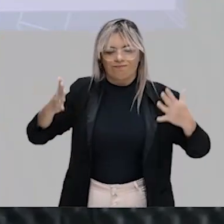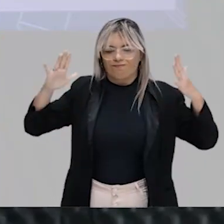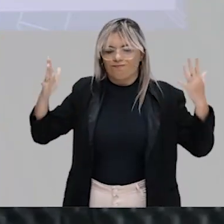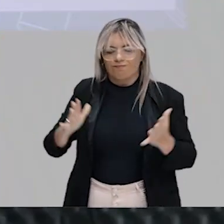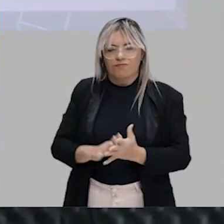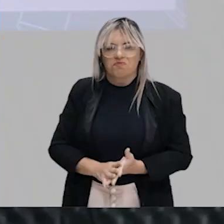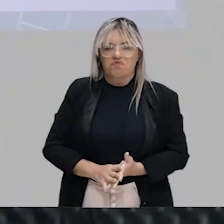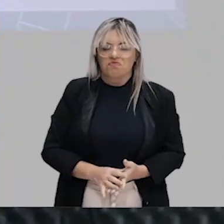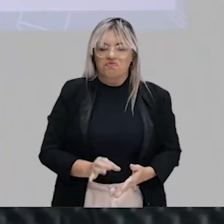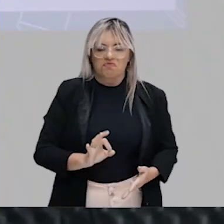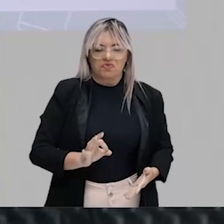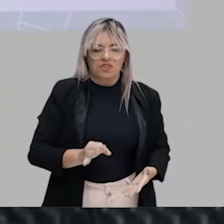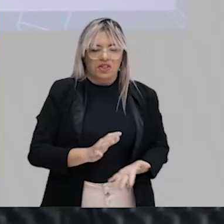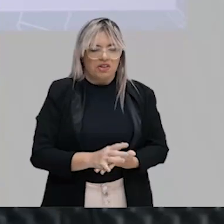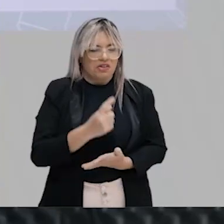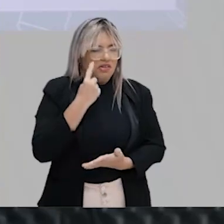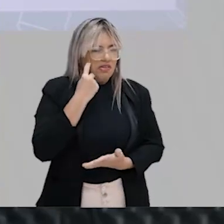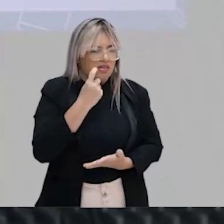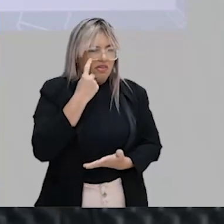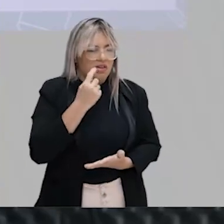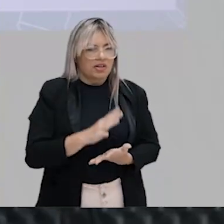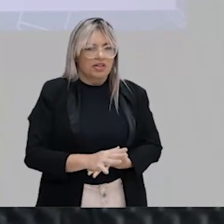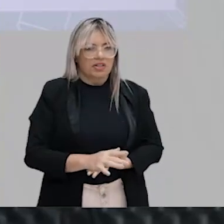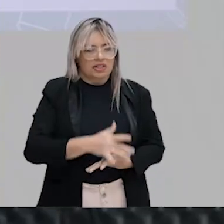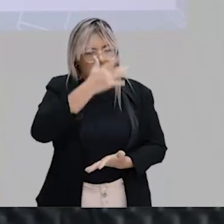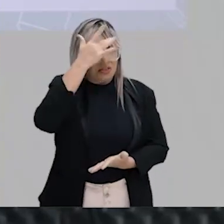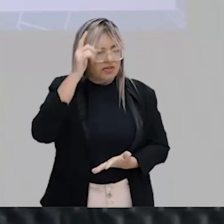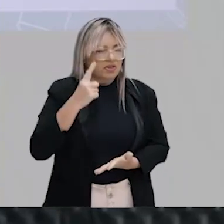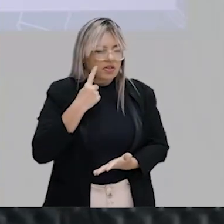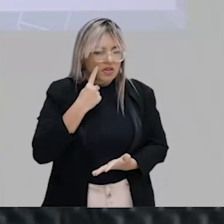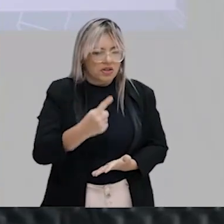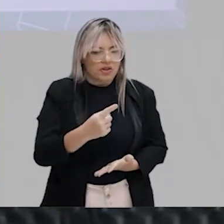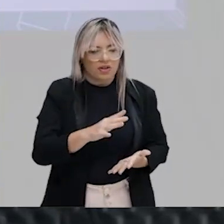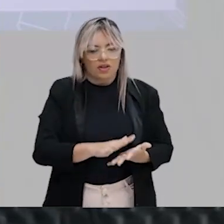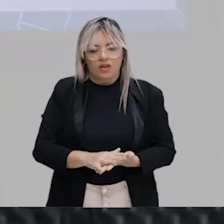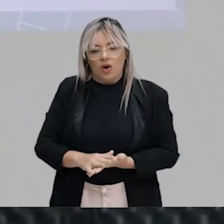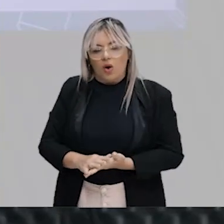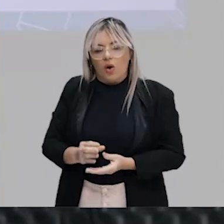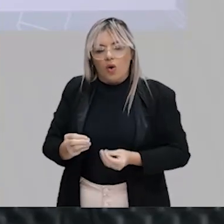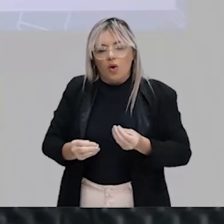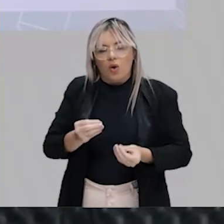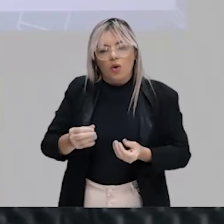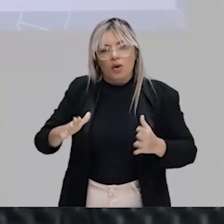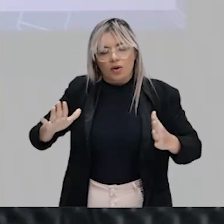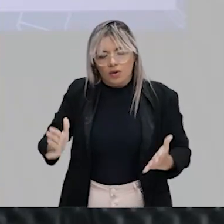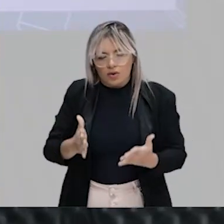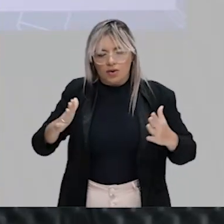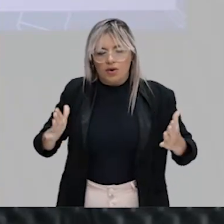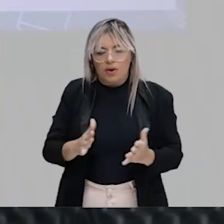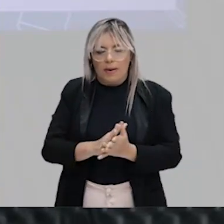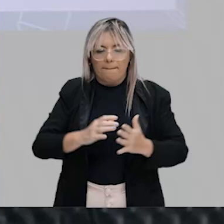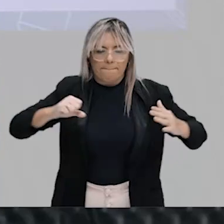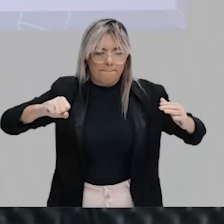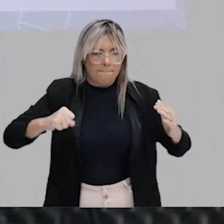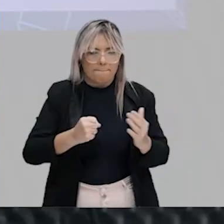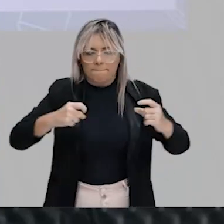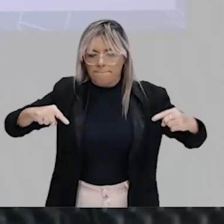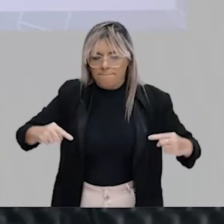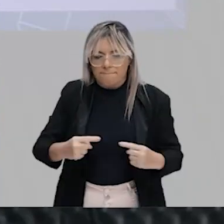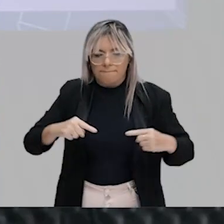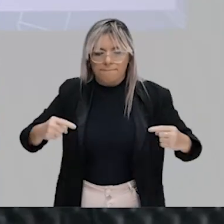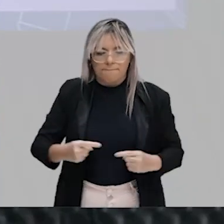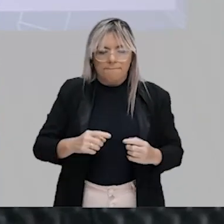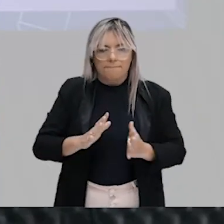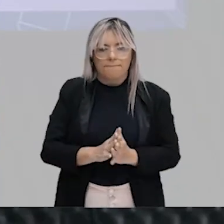gera muito interesse do público, proporcionando fantásticas batalhas exibidas mundialmente.